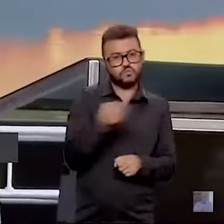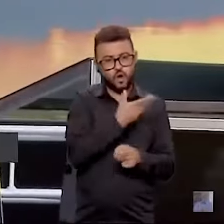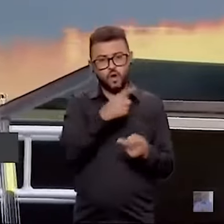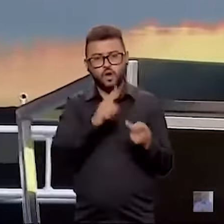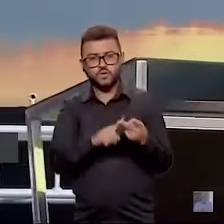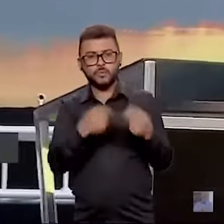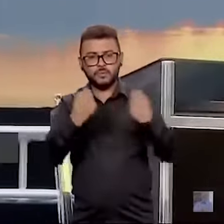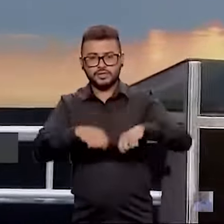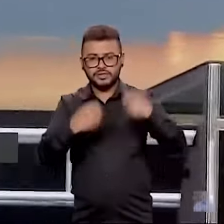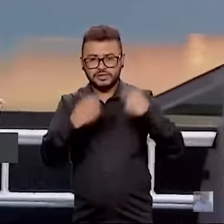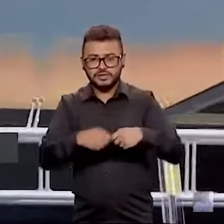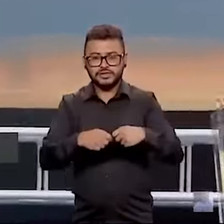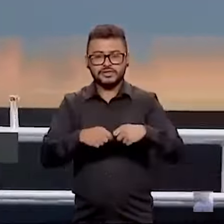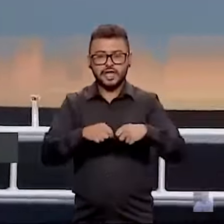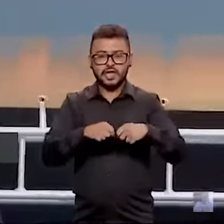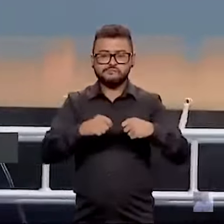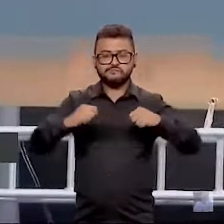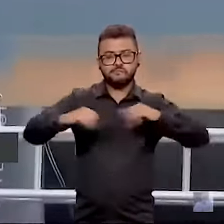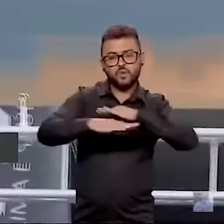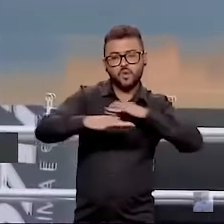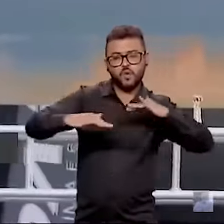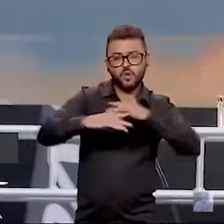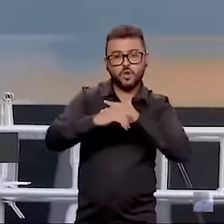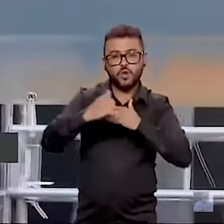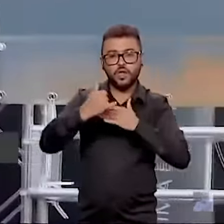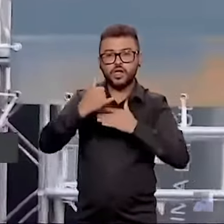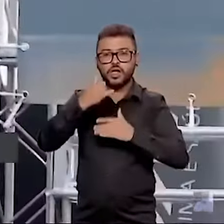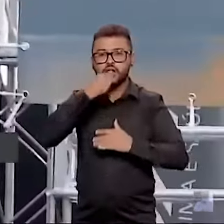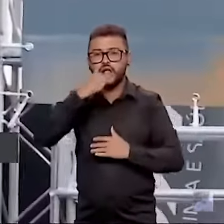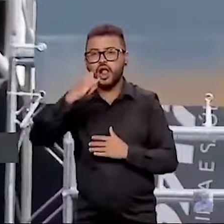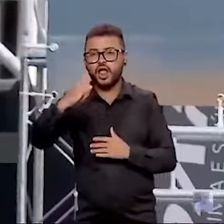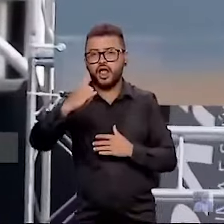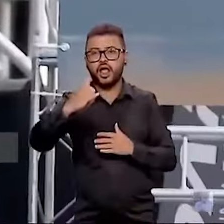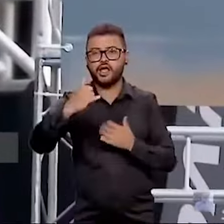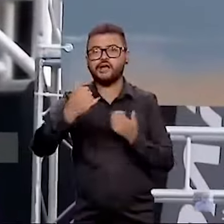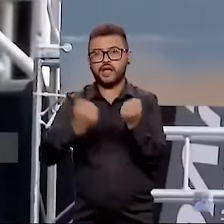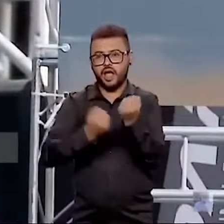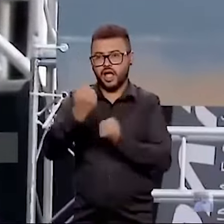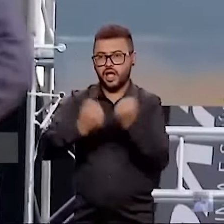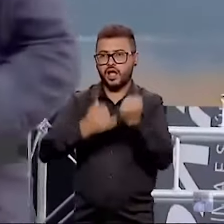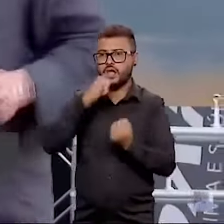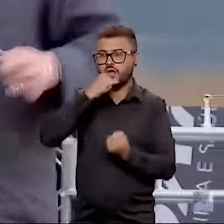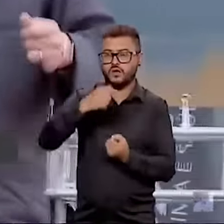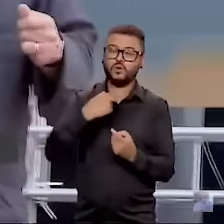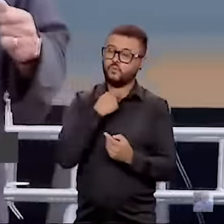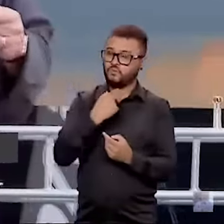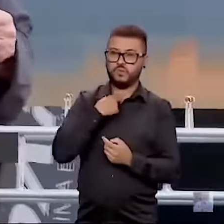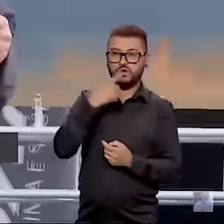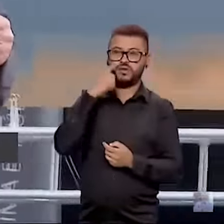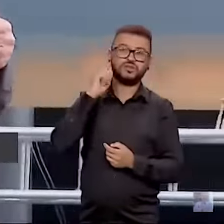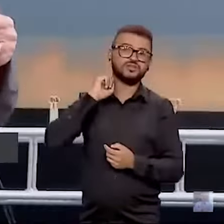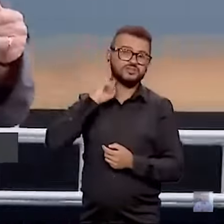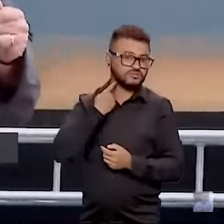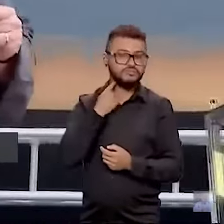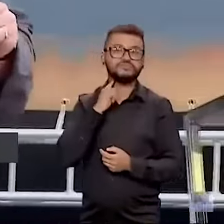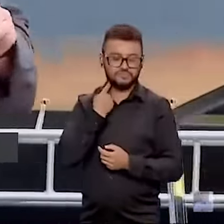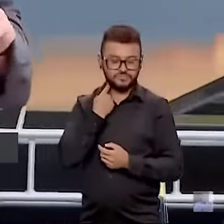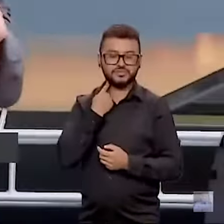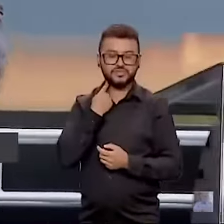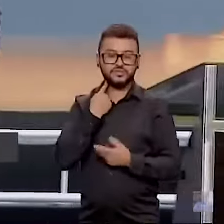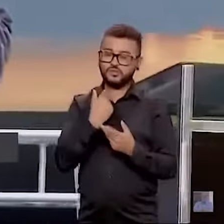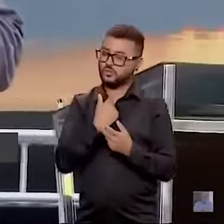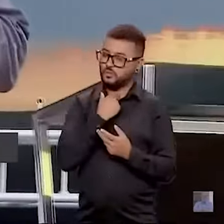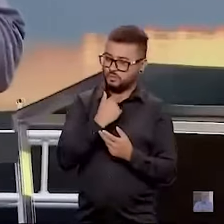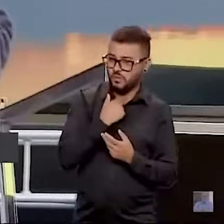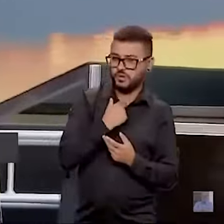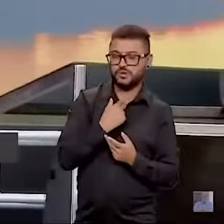nova, aqui vai ter que um sistema de transporte elétrico, porque não pode ter transporte poluente. Aqui vai